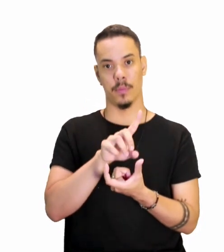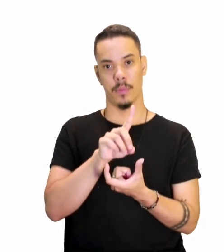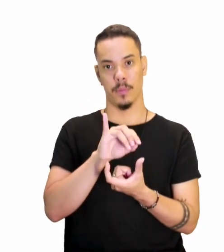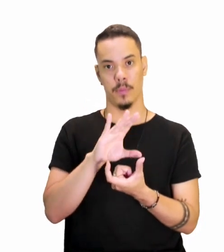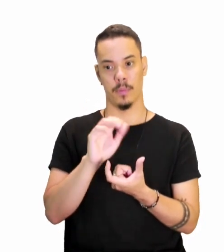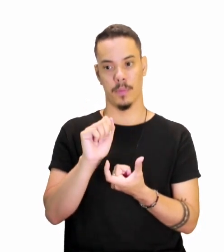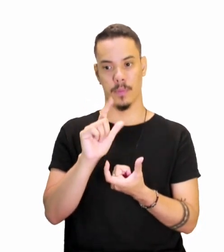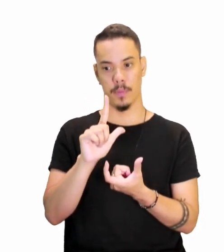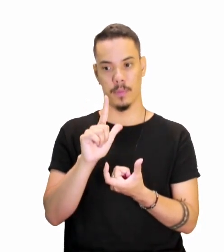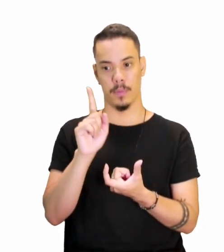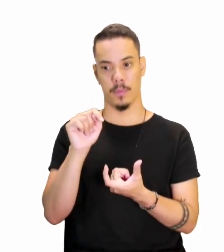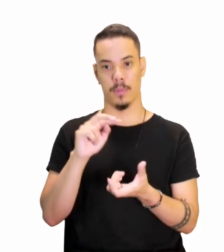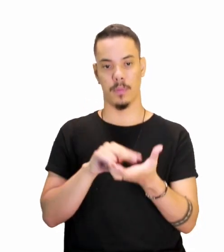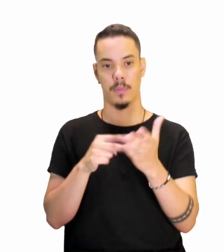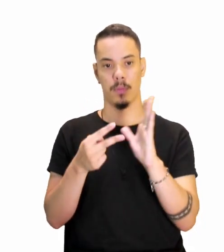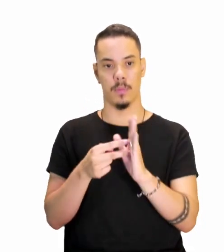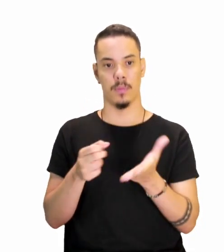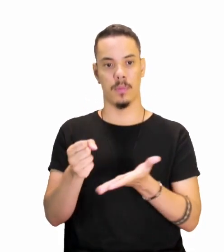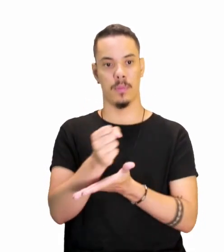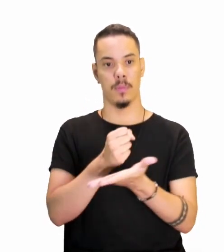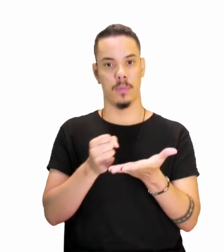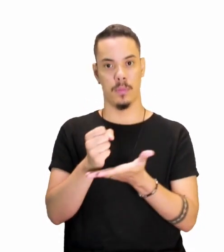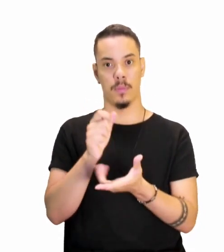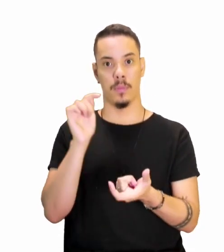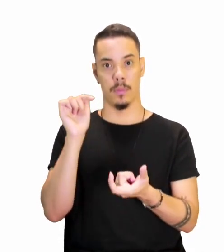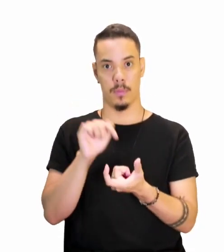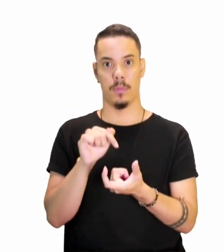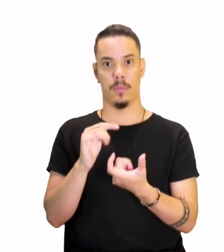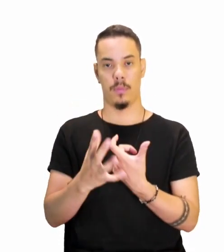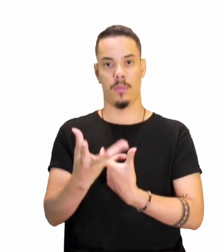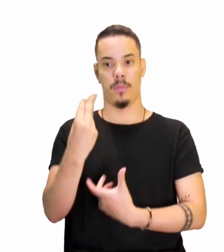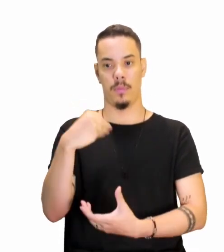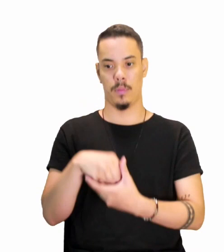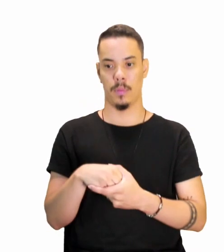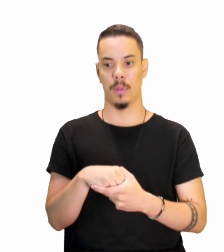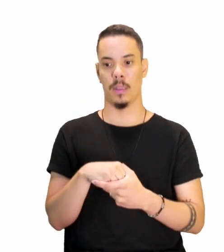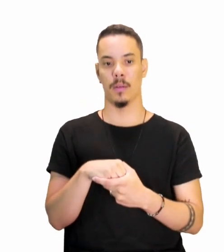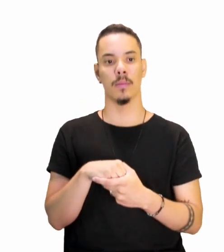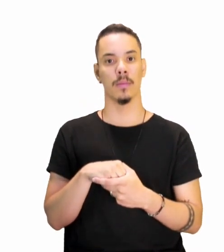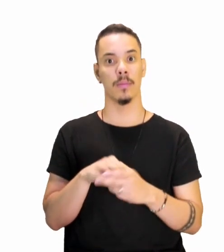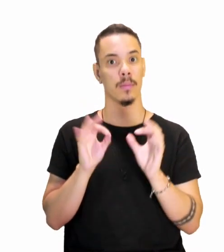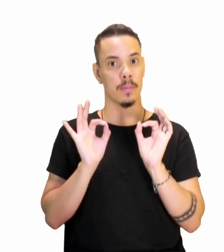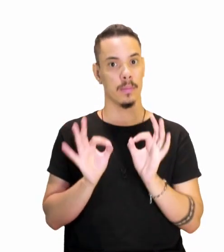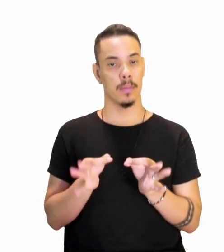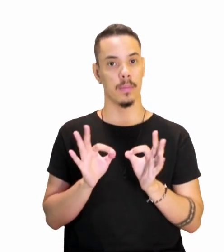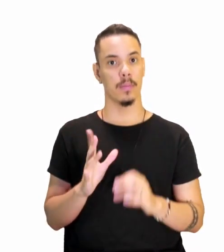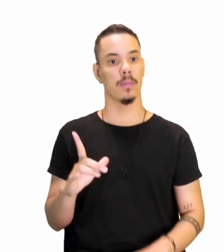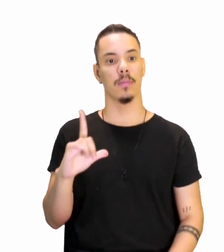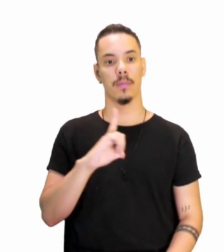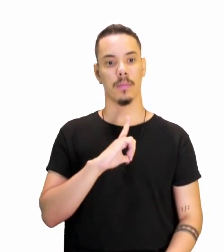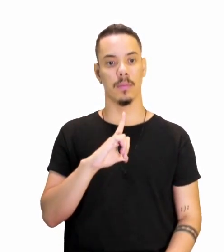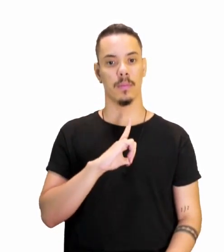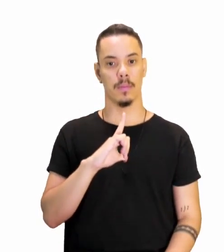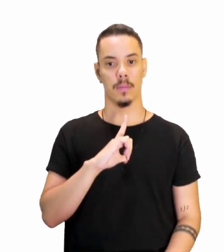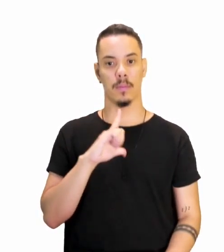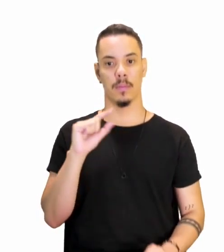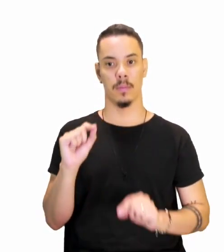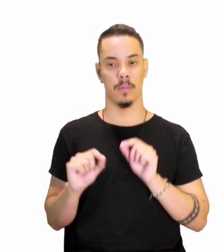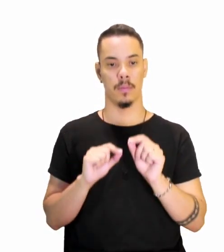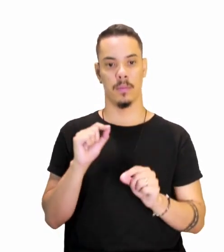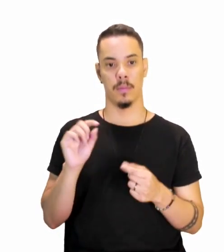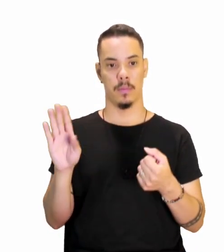lembrar que é a base da palavra, tá certo? Eu tenho, olha só,